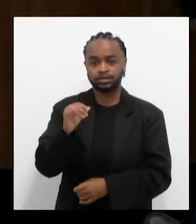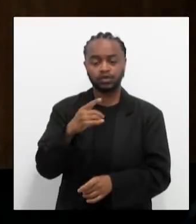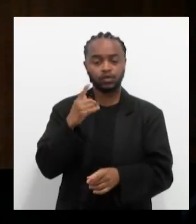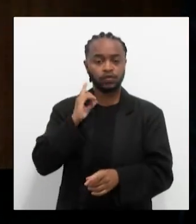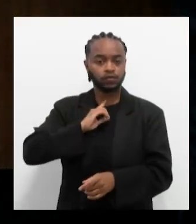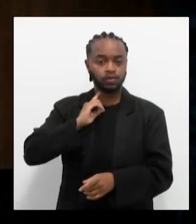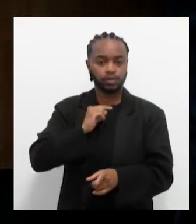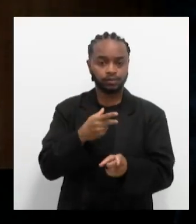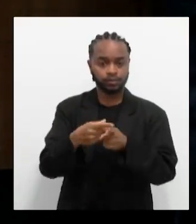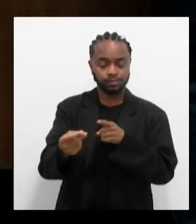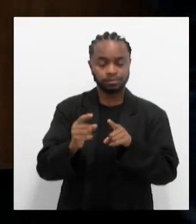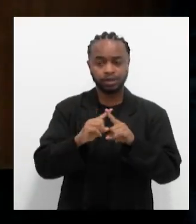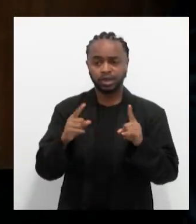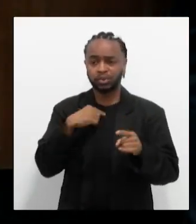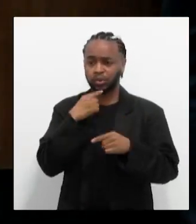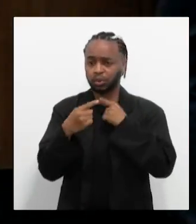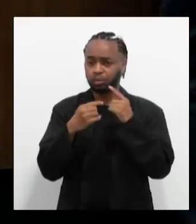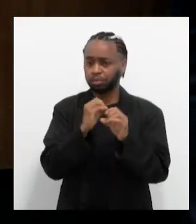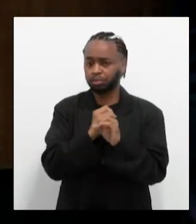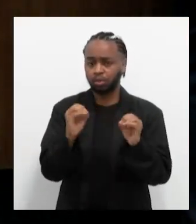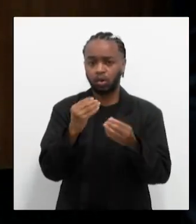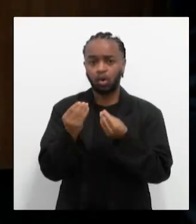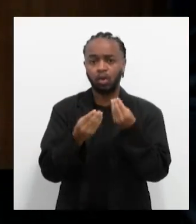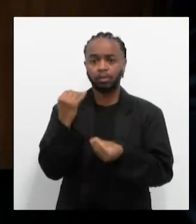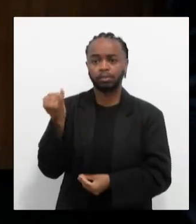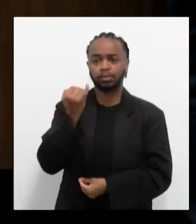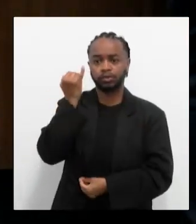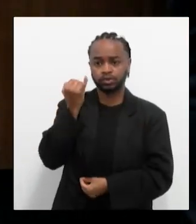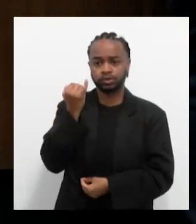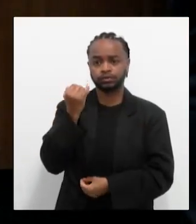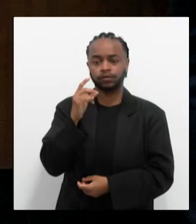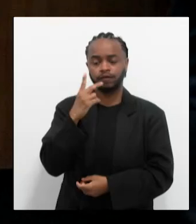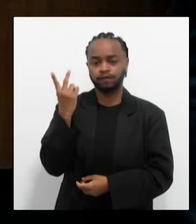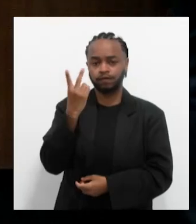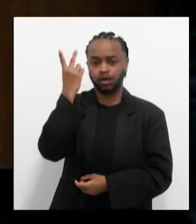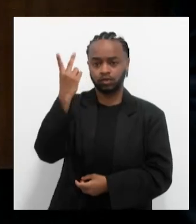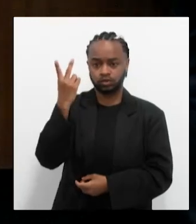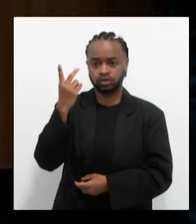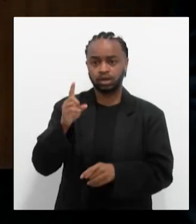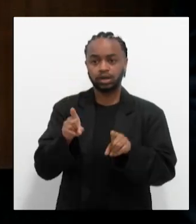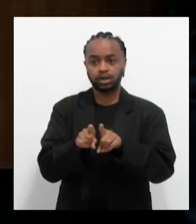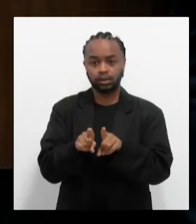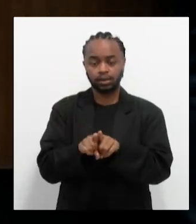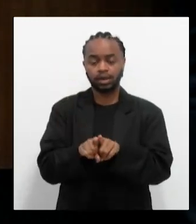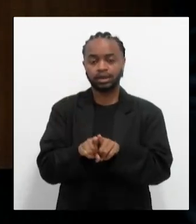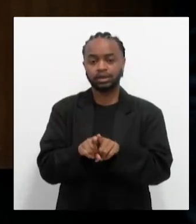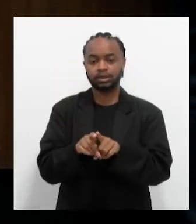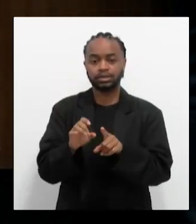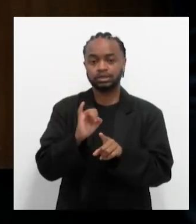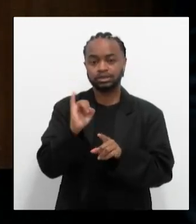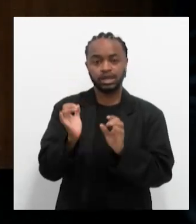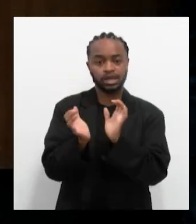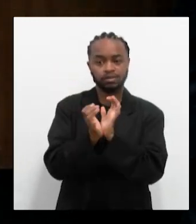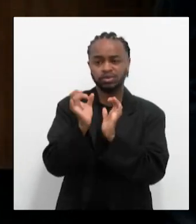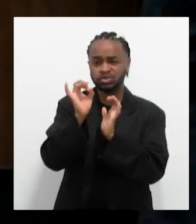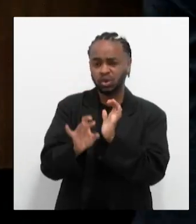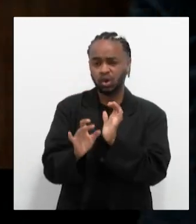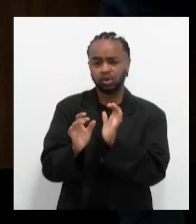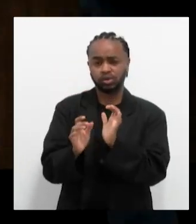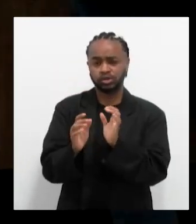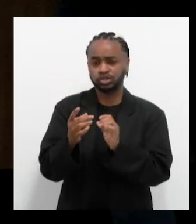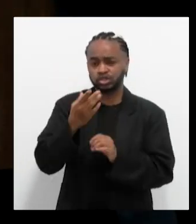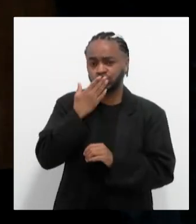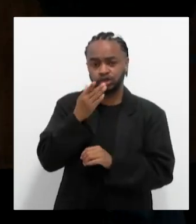ganha. Então, eu não tenho dúvida da importância desse reconhecimento, ainda mais de um time que não é só um time, é